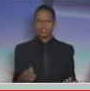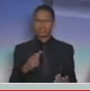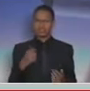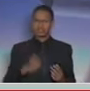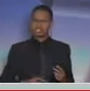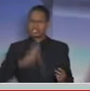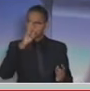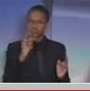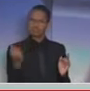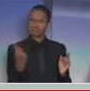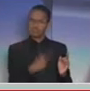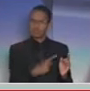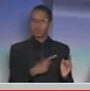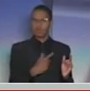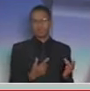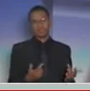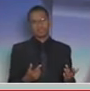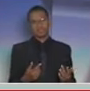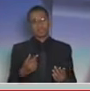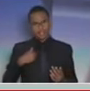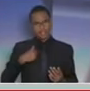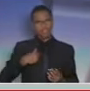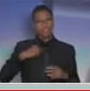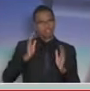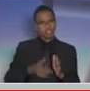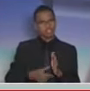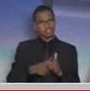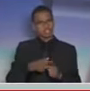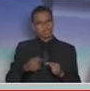isso. Eu já tinha, na semana passada,